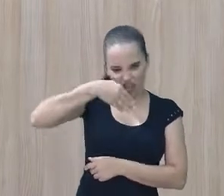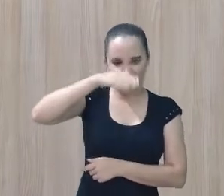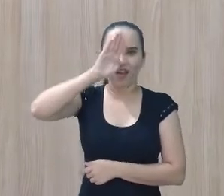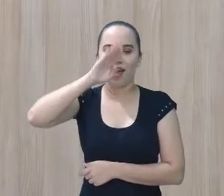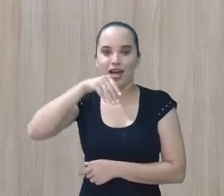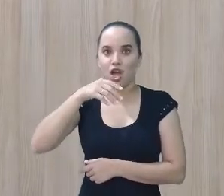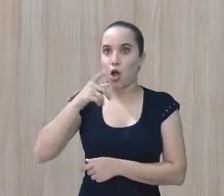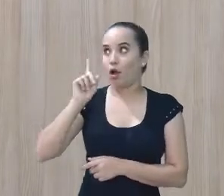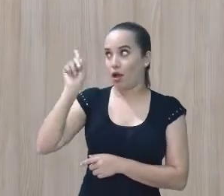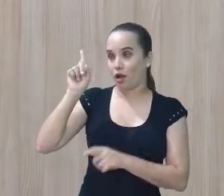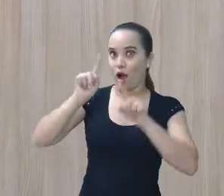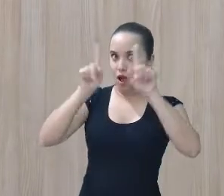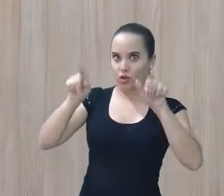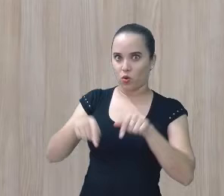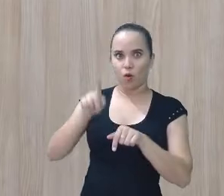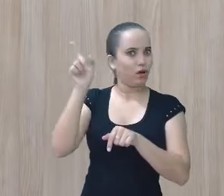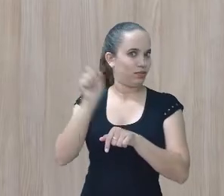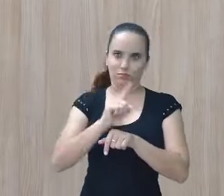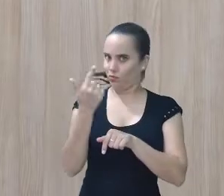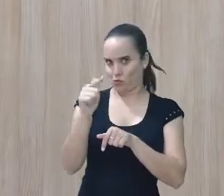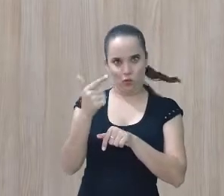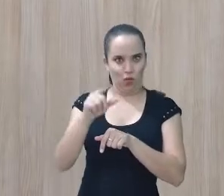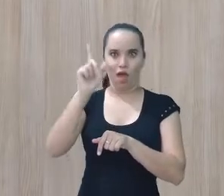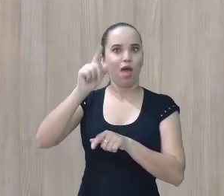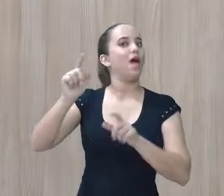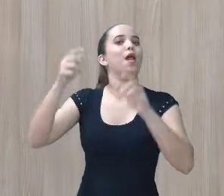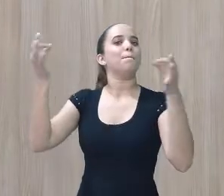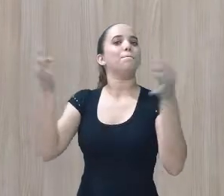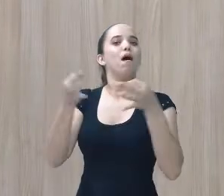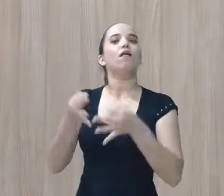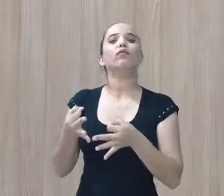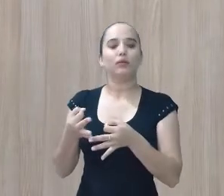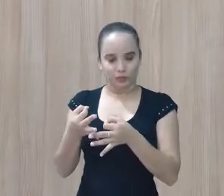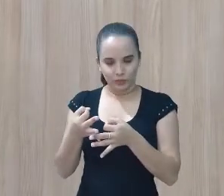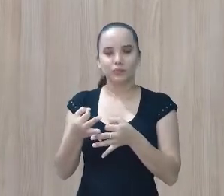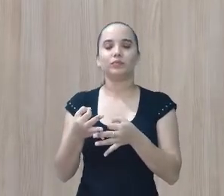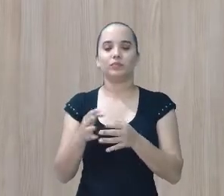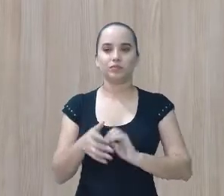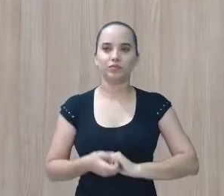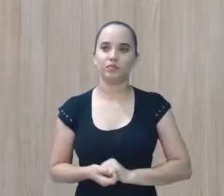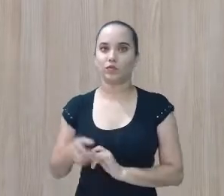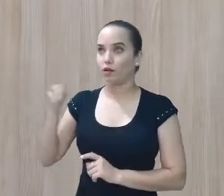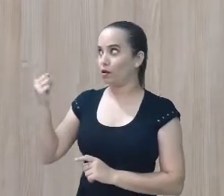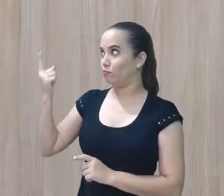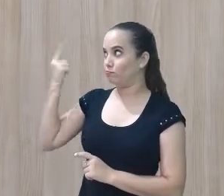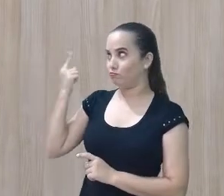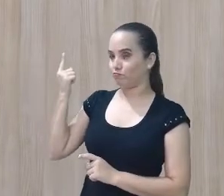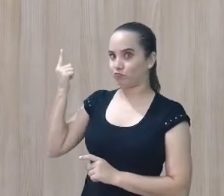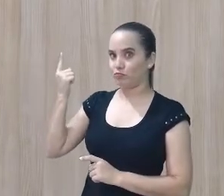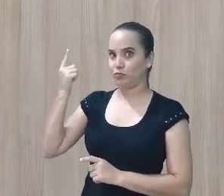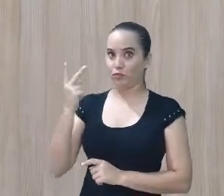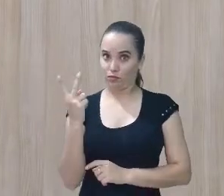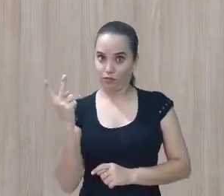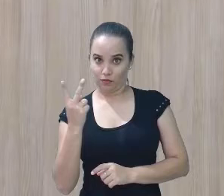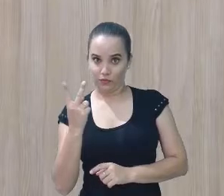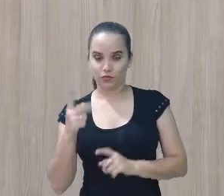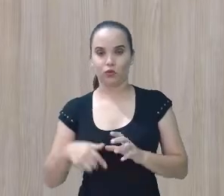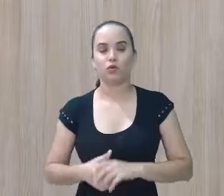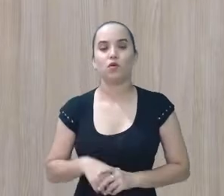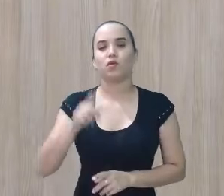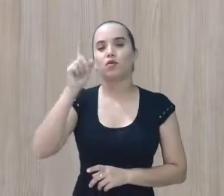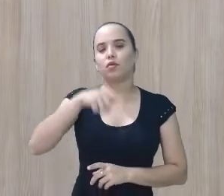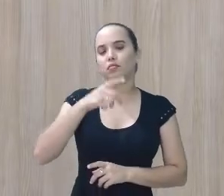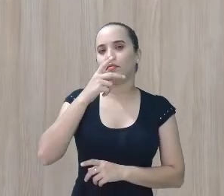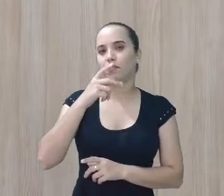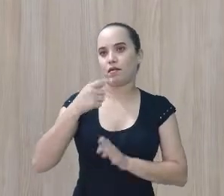Classicista, né? Clássico. Aqui também, fazendo referência à mitologia grega. Os quadros,